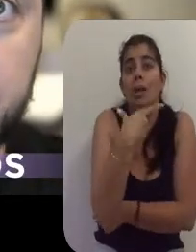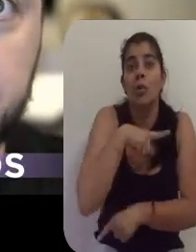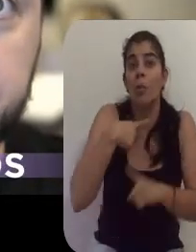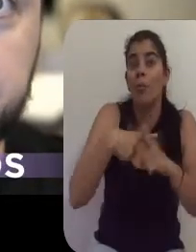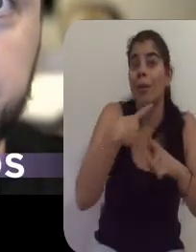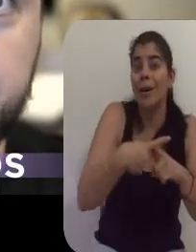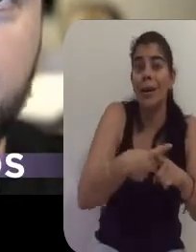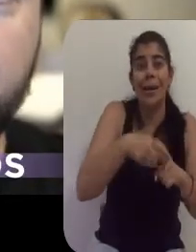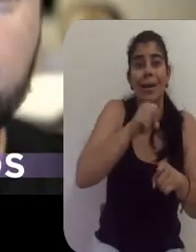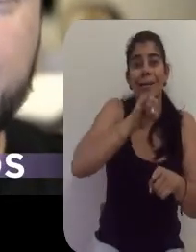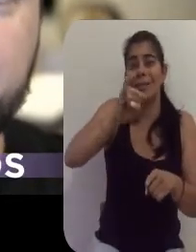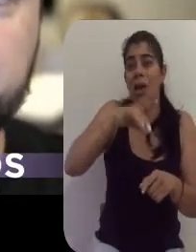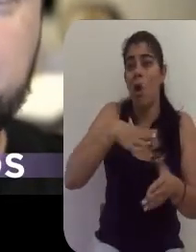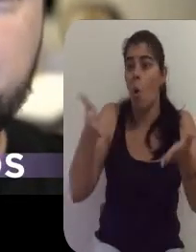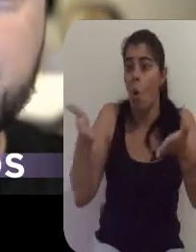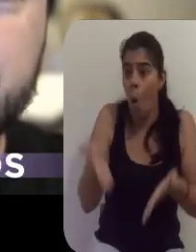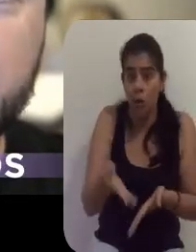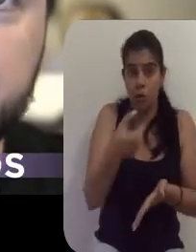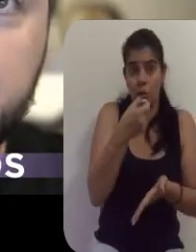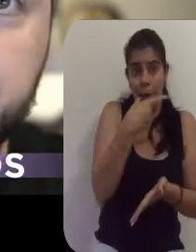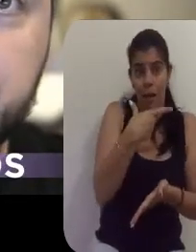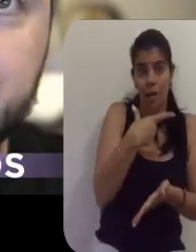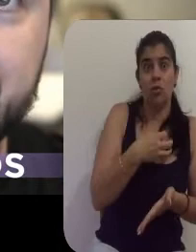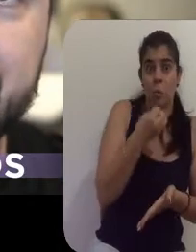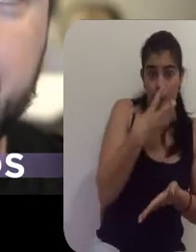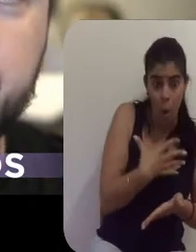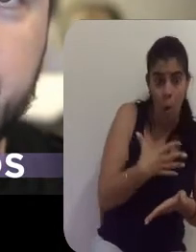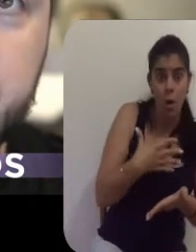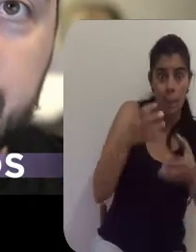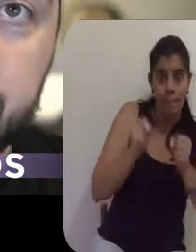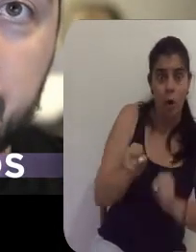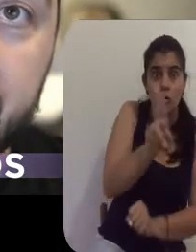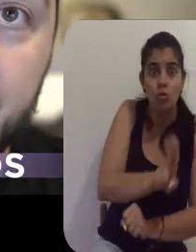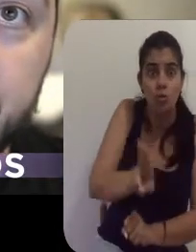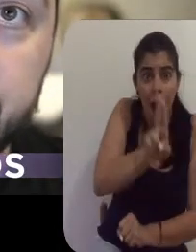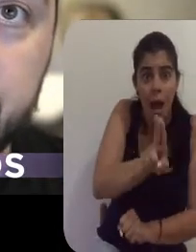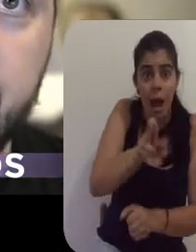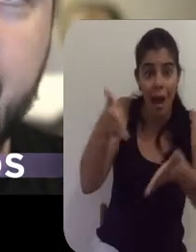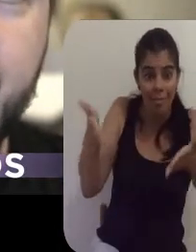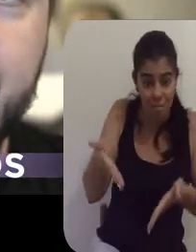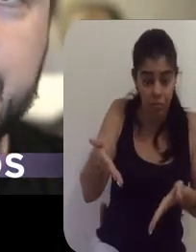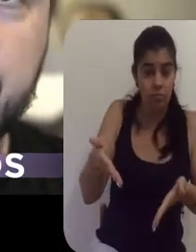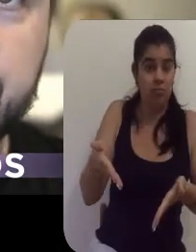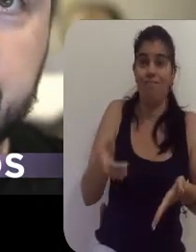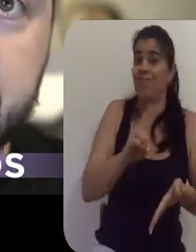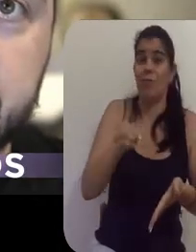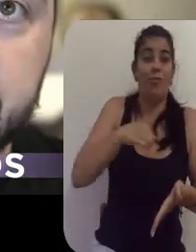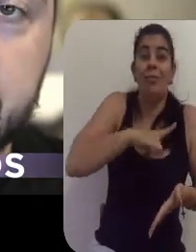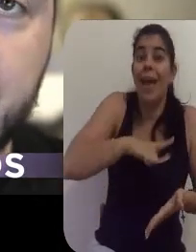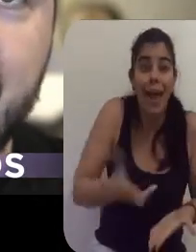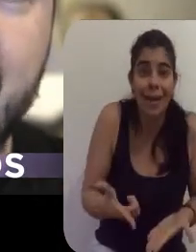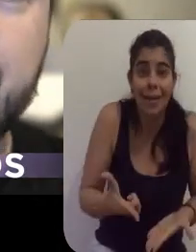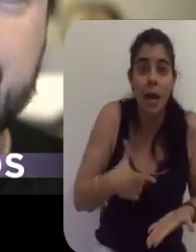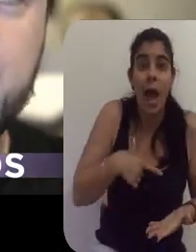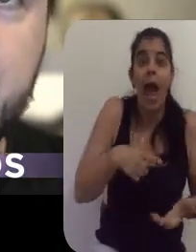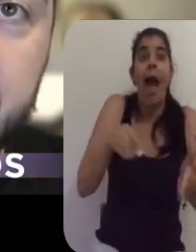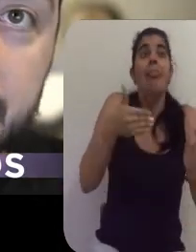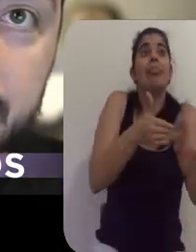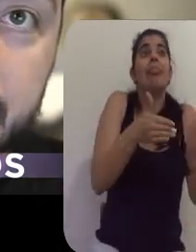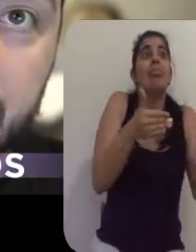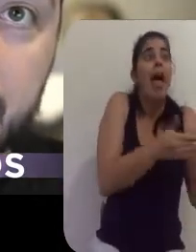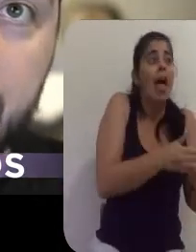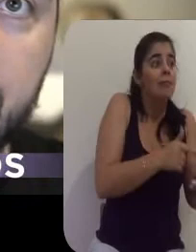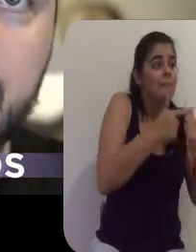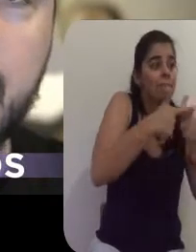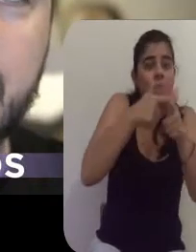tem, o tempo de produção dele para poder distribuir isso para a humanidade é de alguns meses. A janela que a